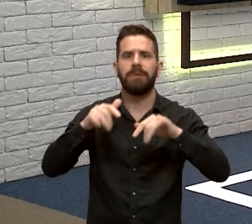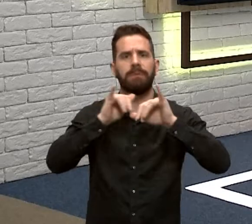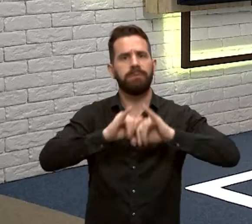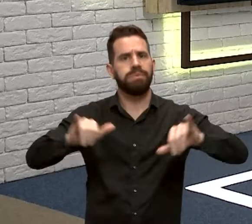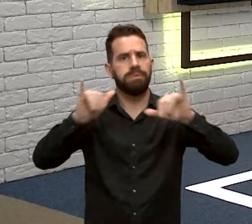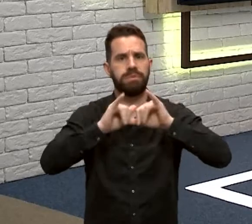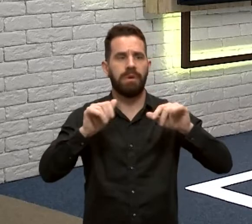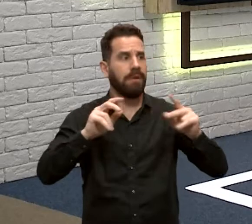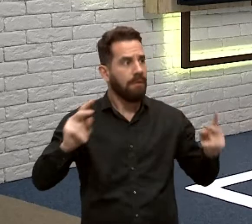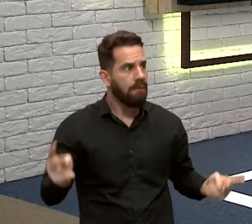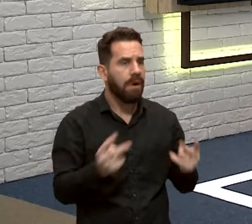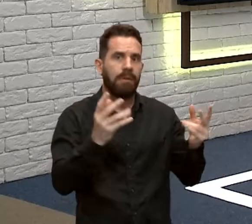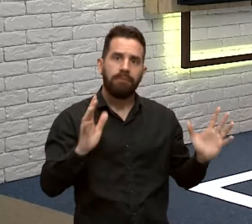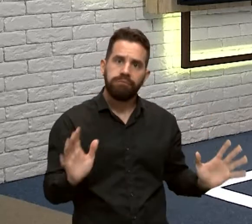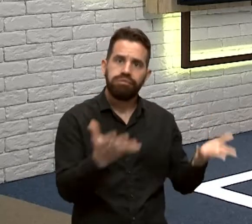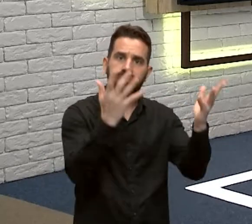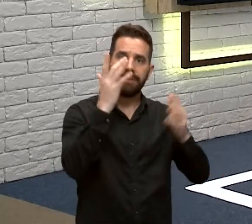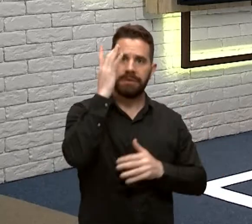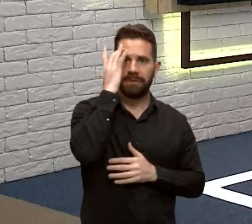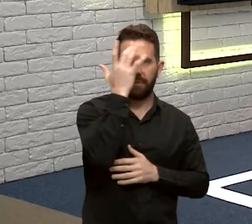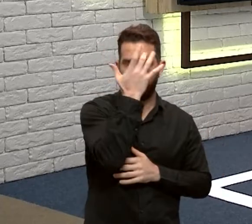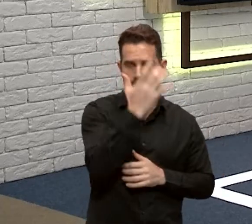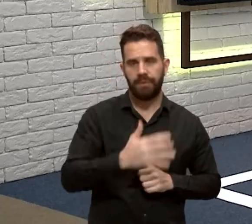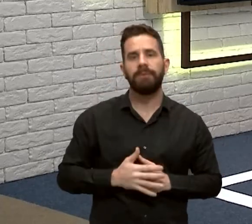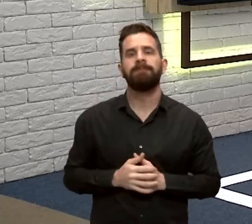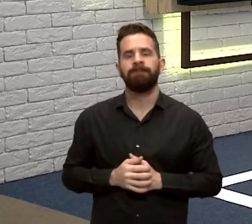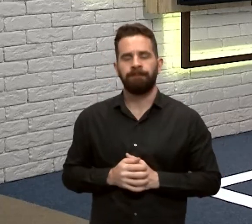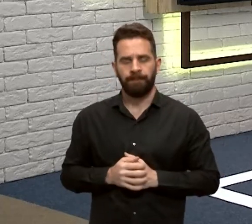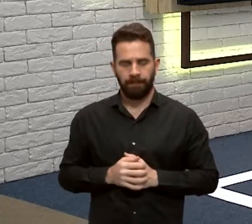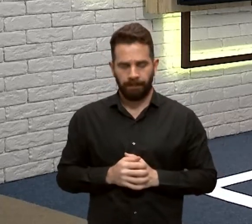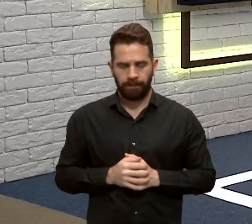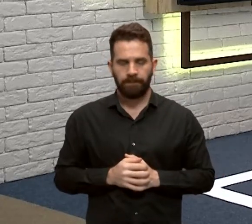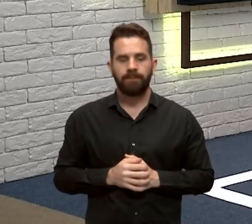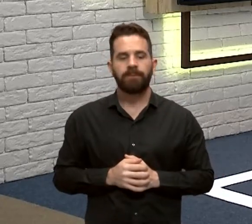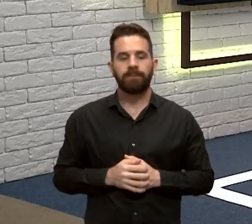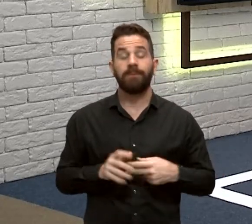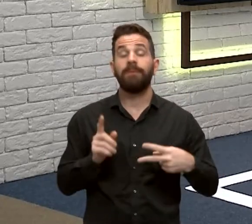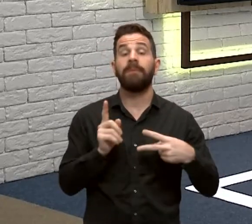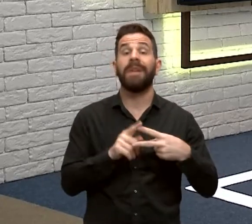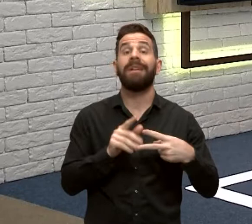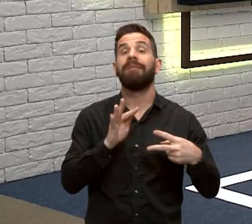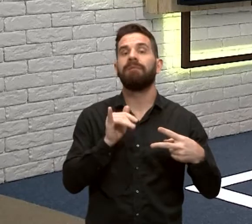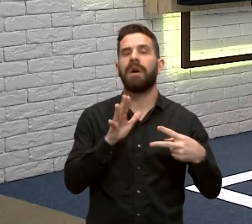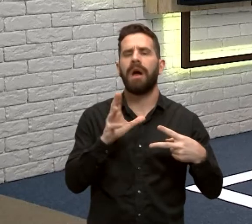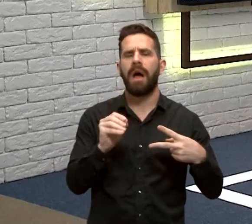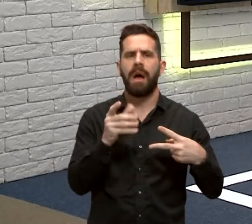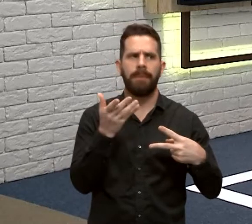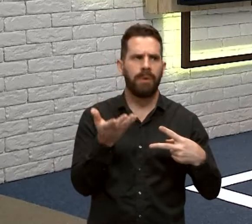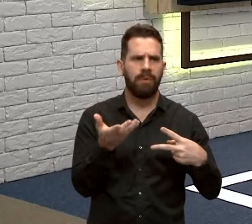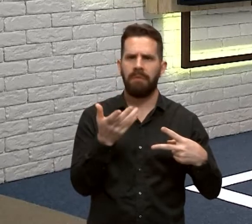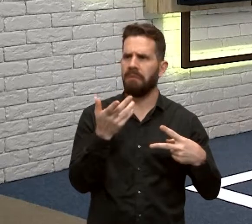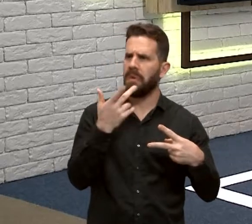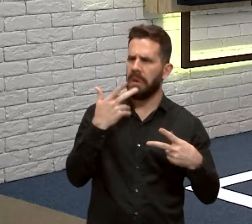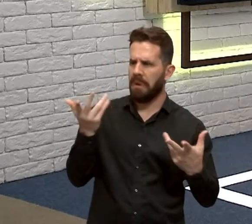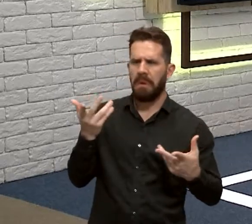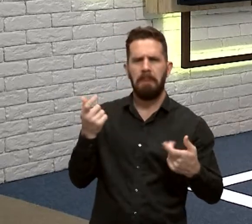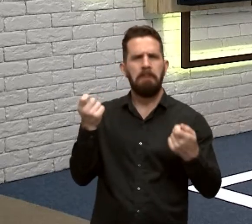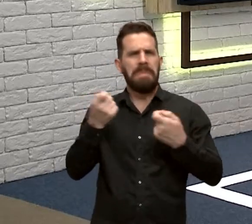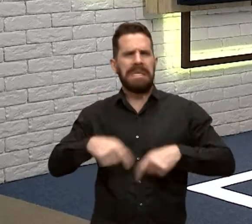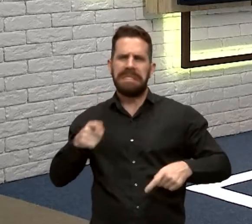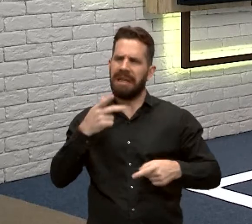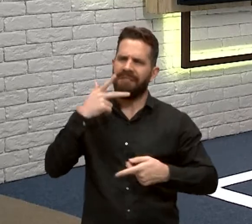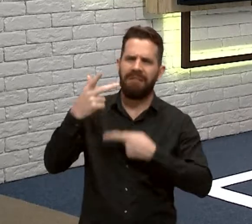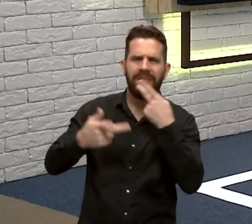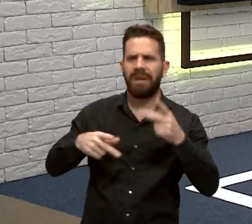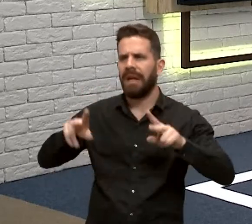promoção da saúde mental. Fábio, e quais são os riscos quando a gente não fala sobre suicídio?